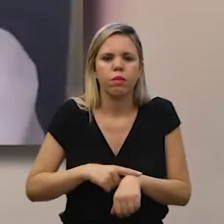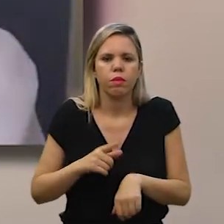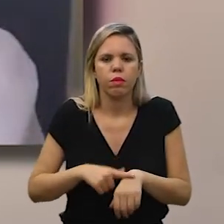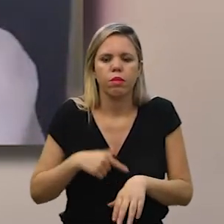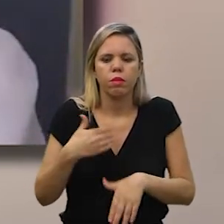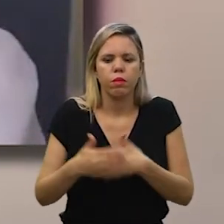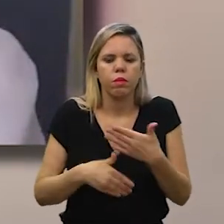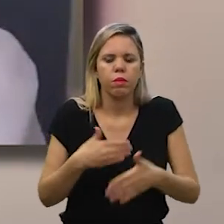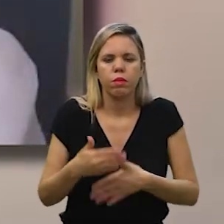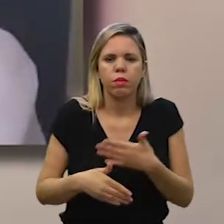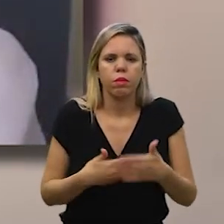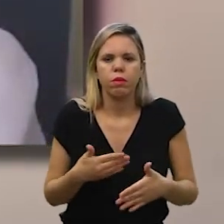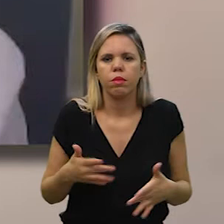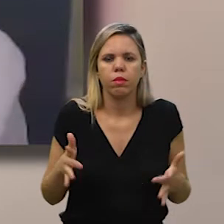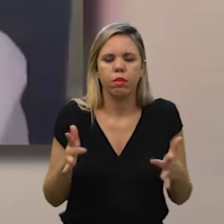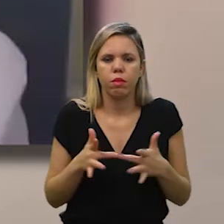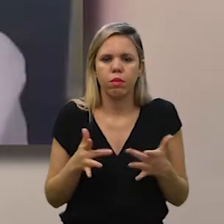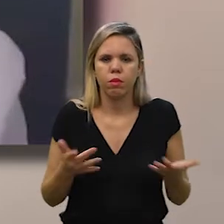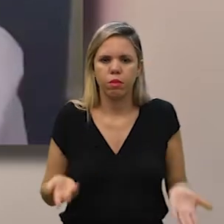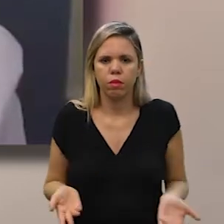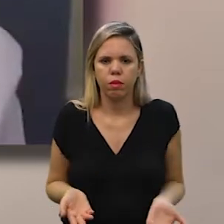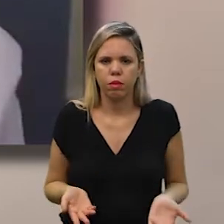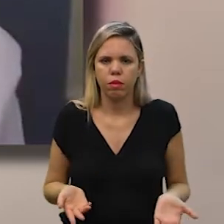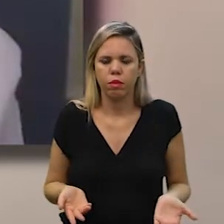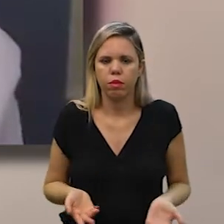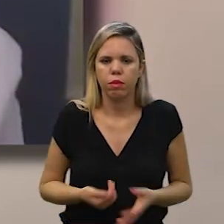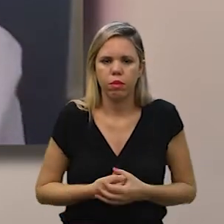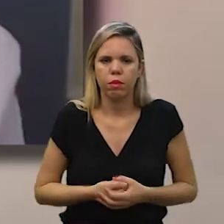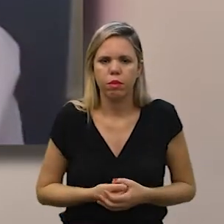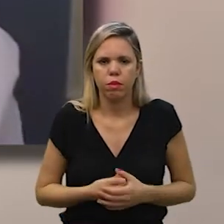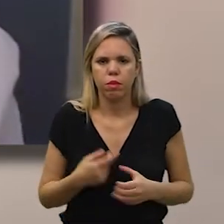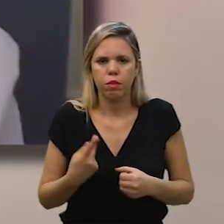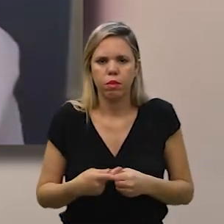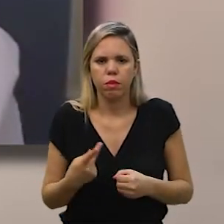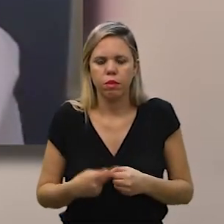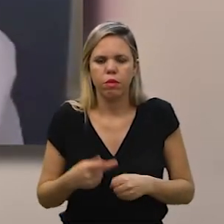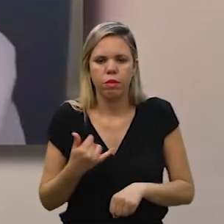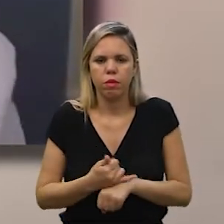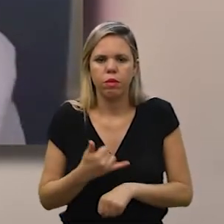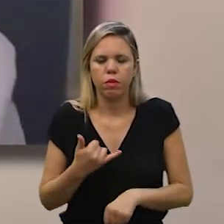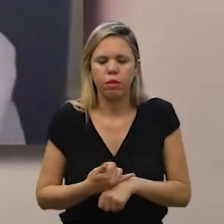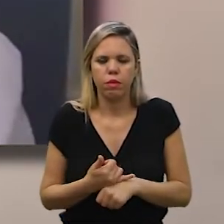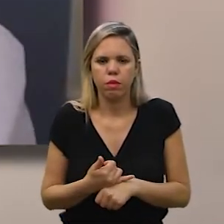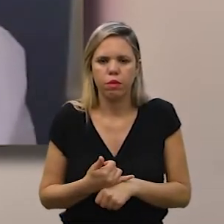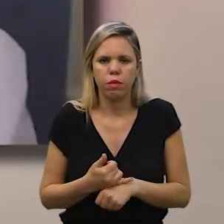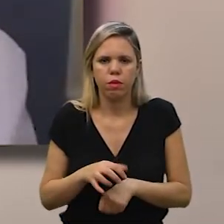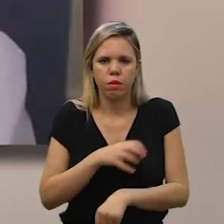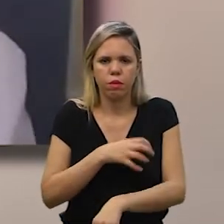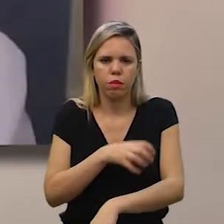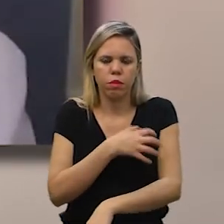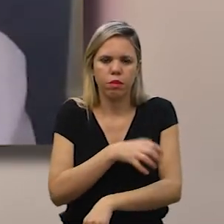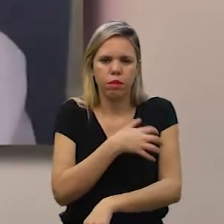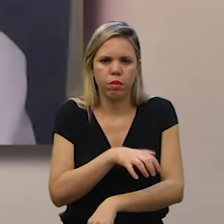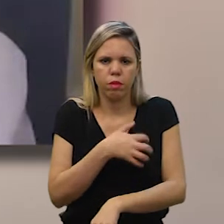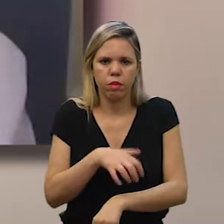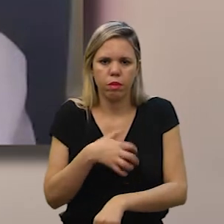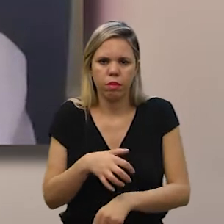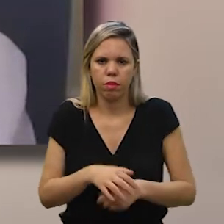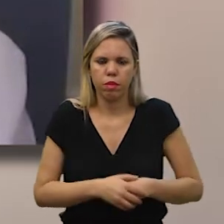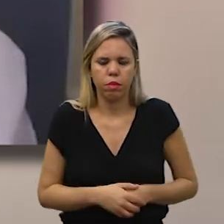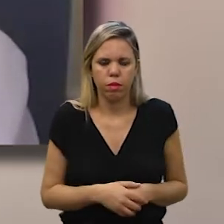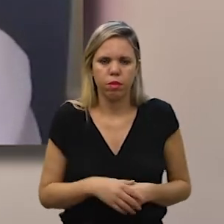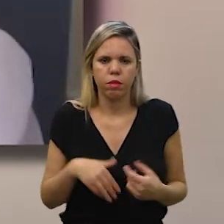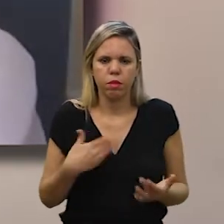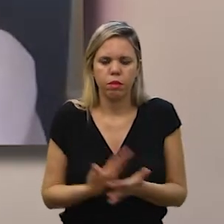do tempo, se não evitar entrar em contato com esse produto de metal, ela vai desenvolver alergia em vários lugares do